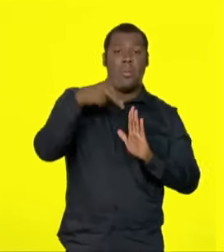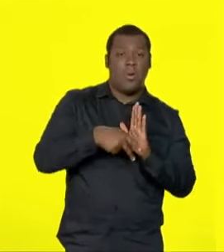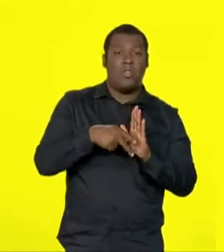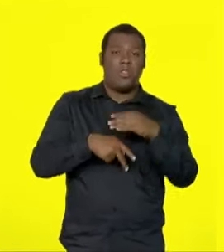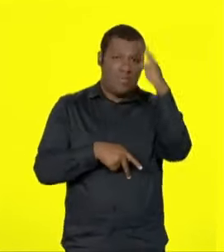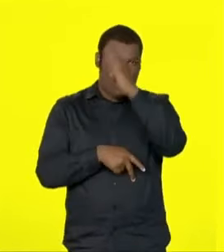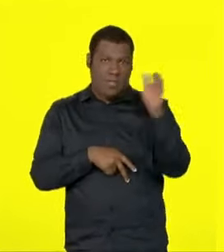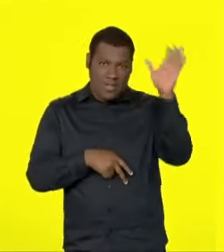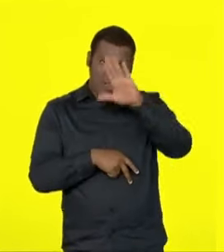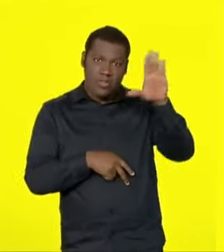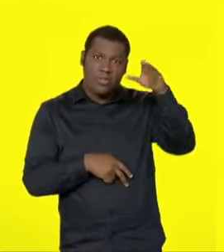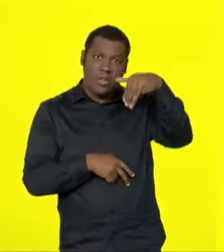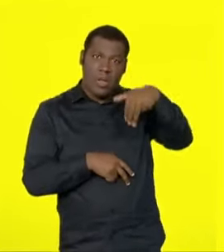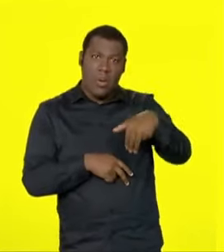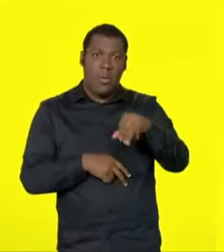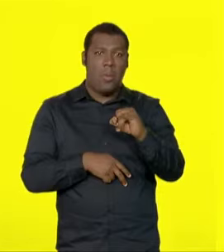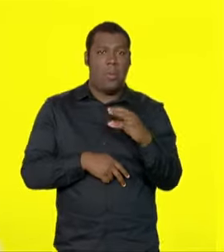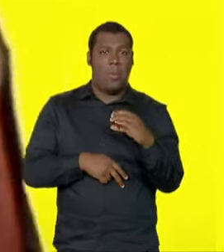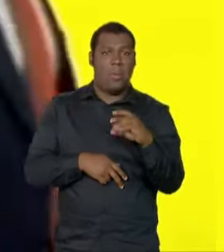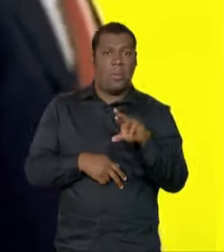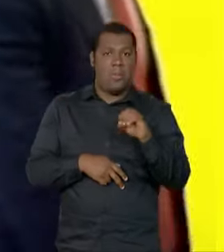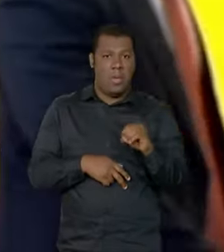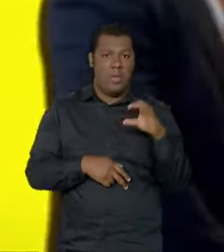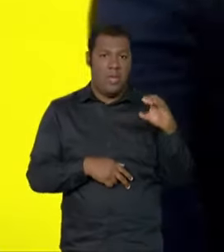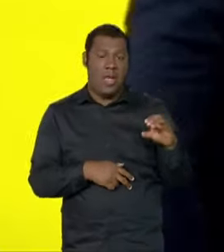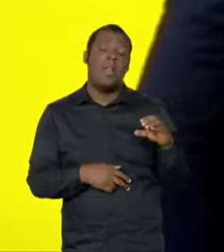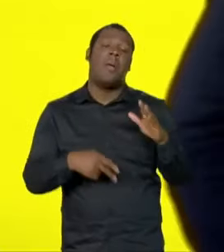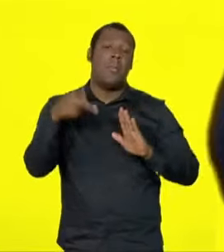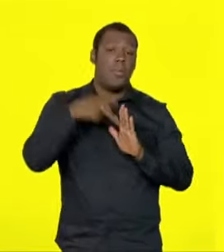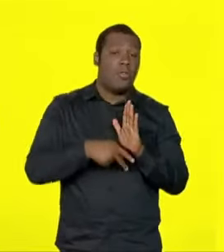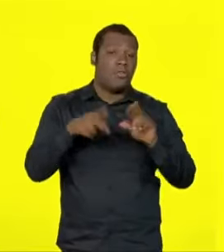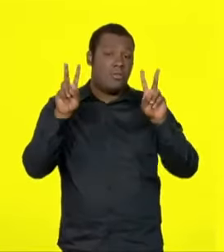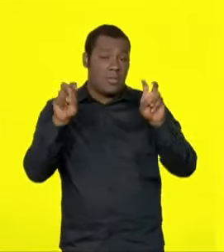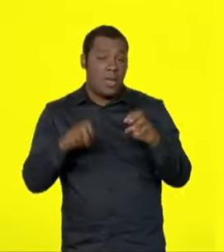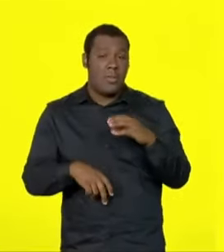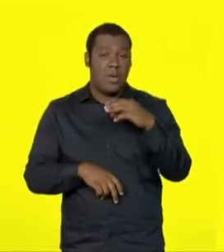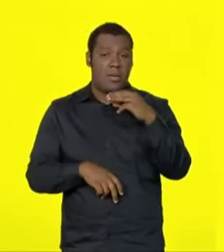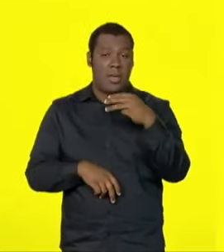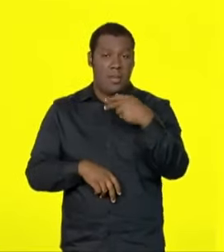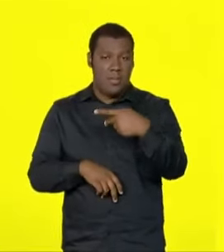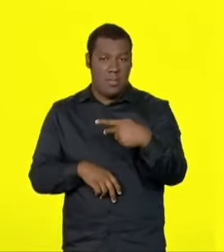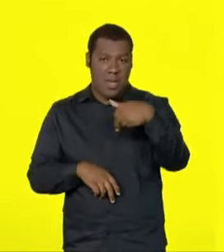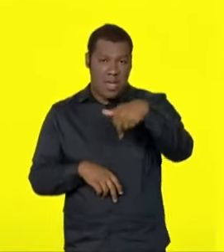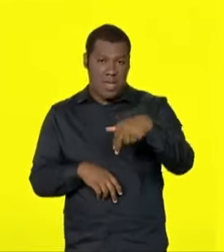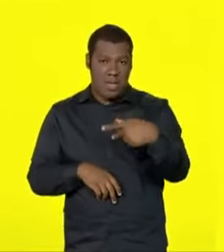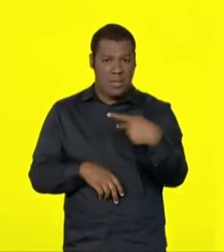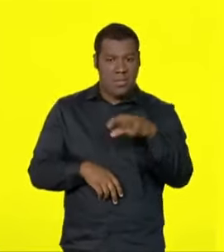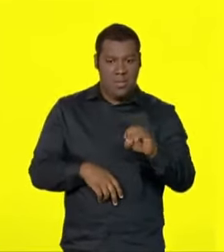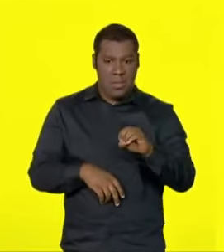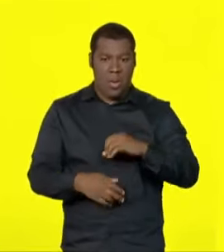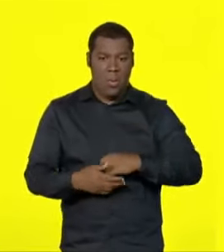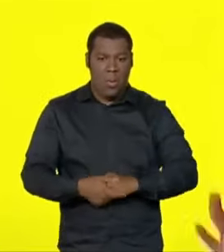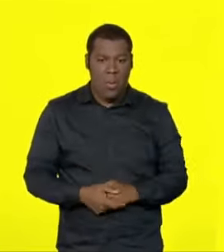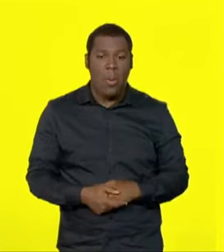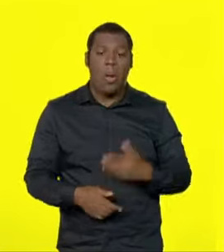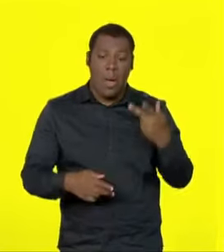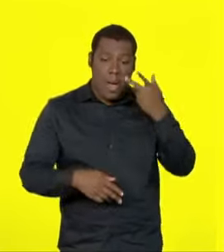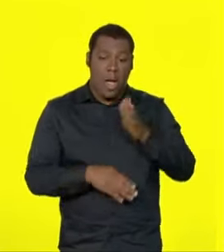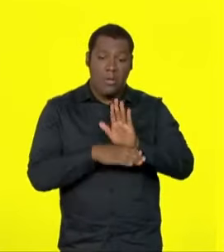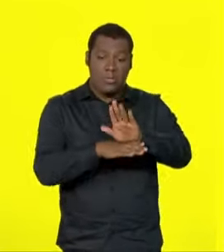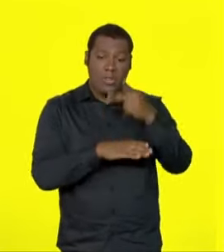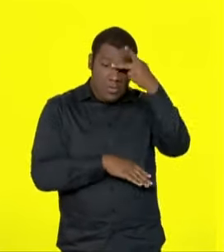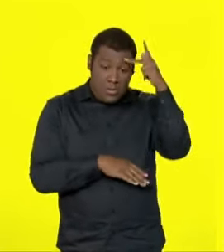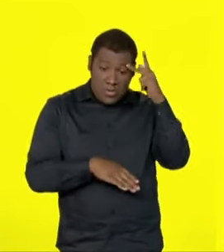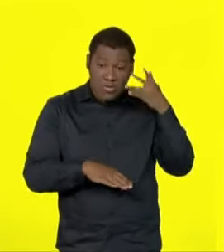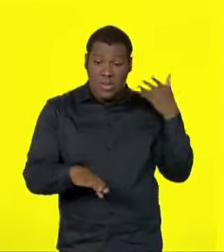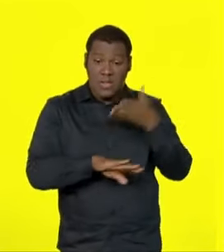Produtivo Orientado, o PNMPO. Cobre até 100% da operação contratada do crédito e